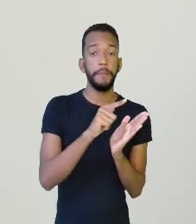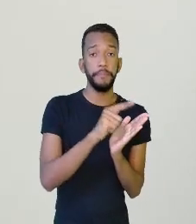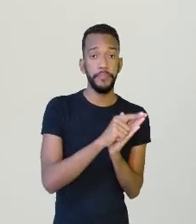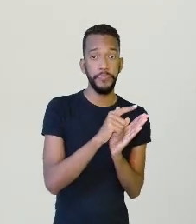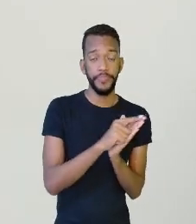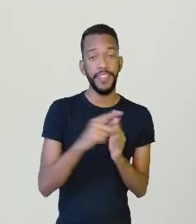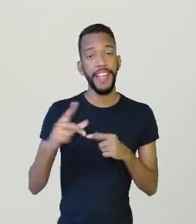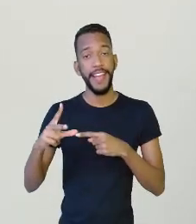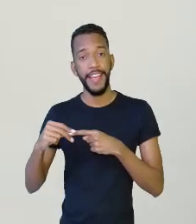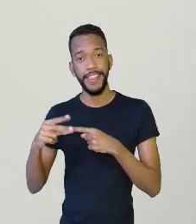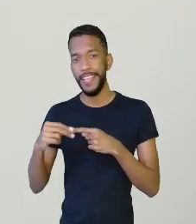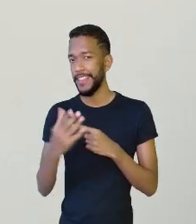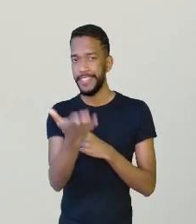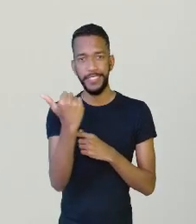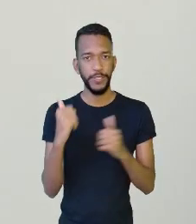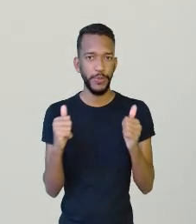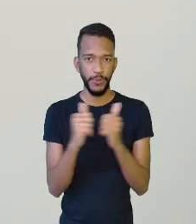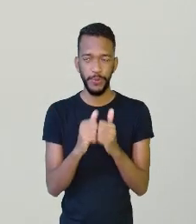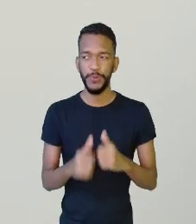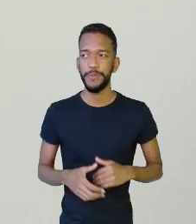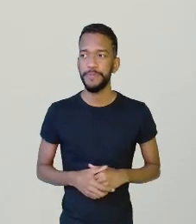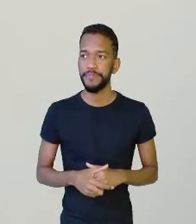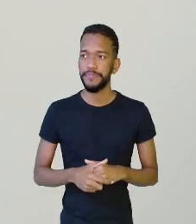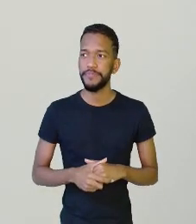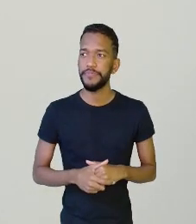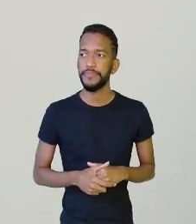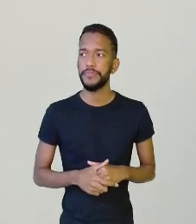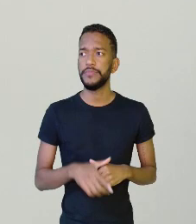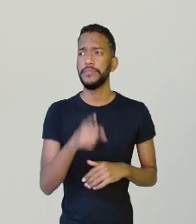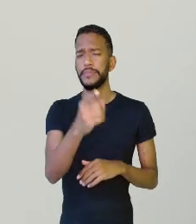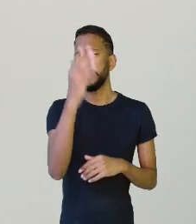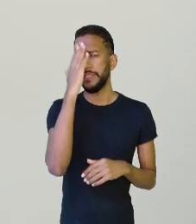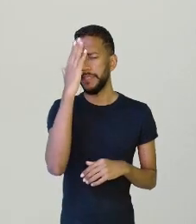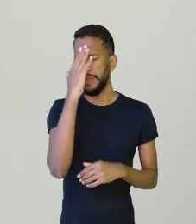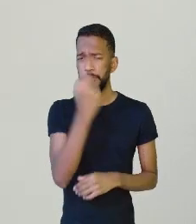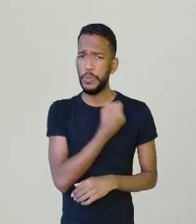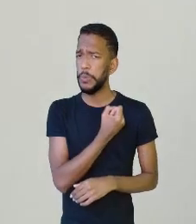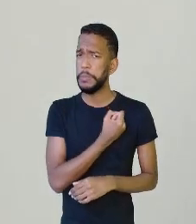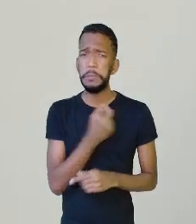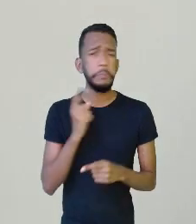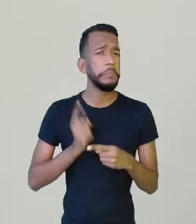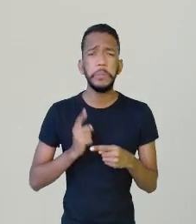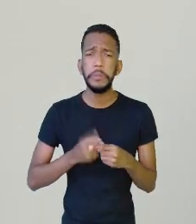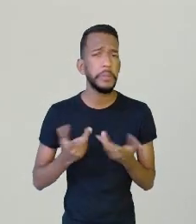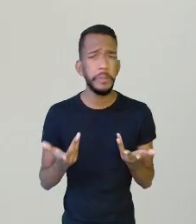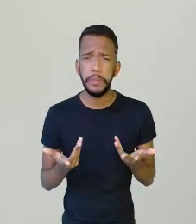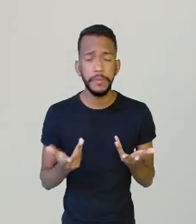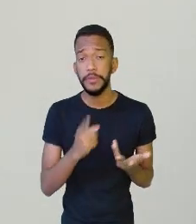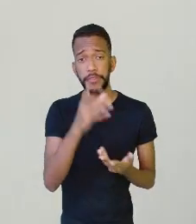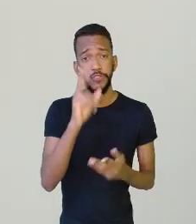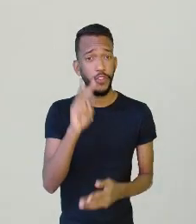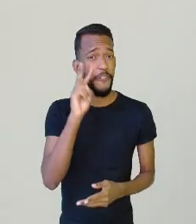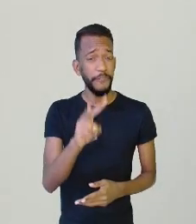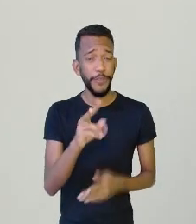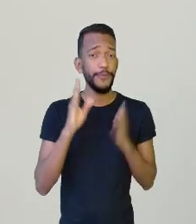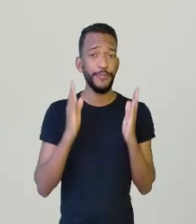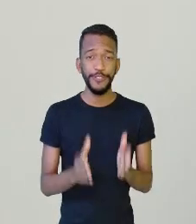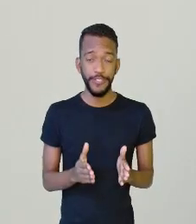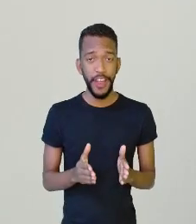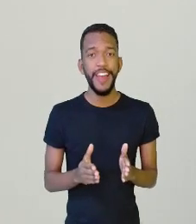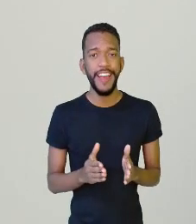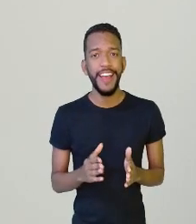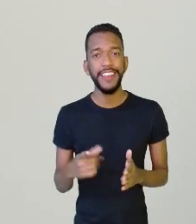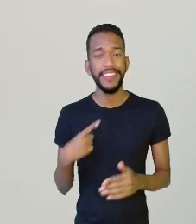vem junto comigo. Você sabe para que esses números são utilizados? Você já viu